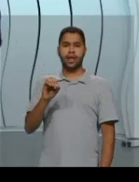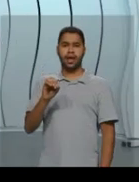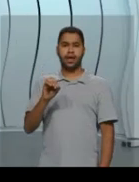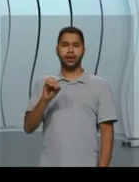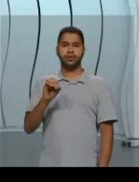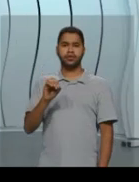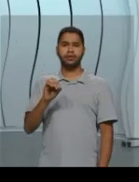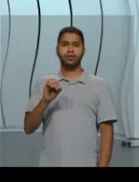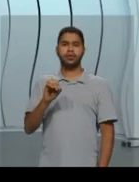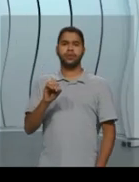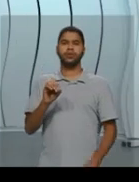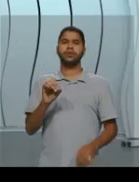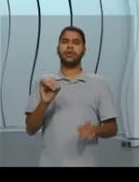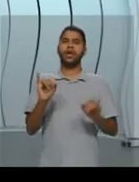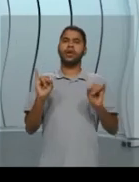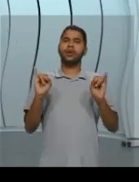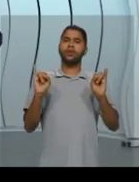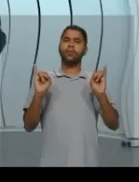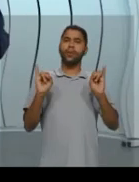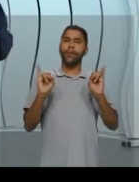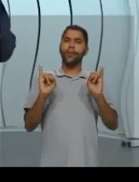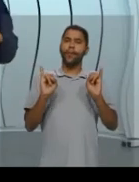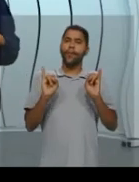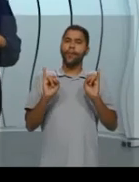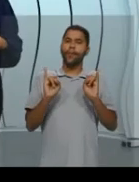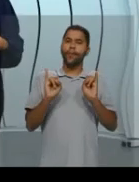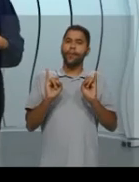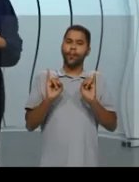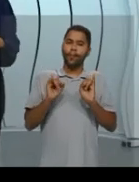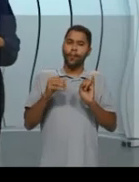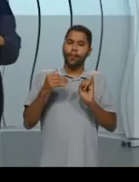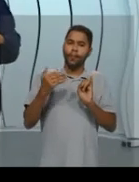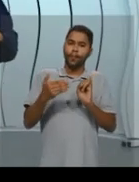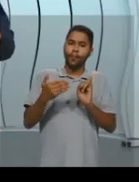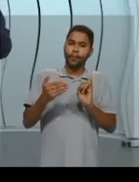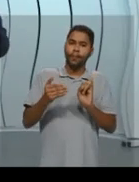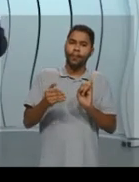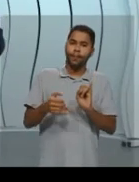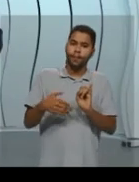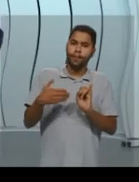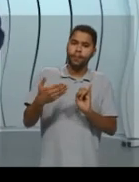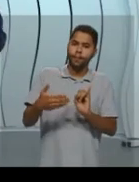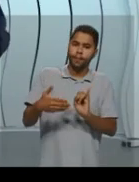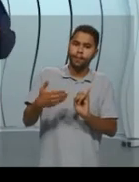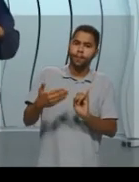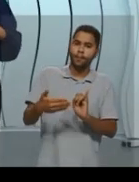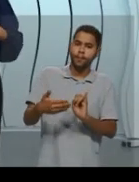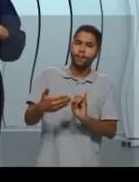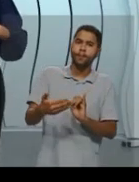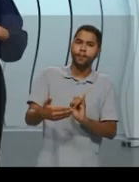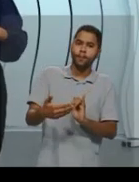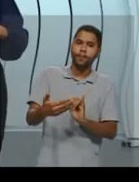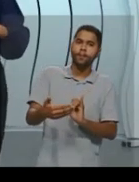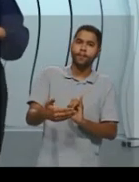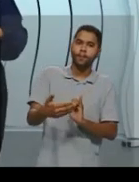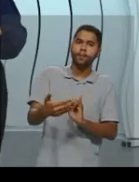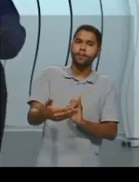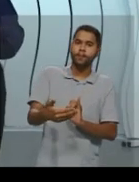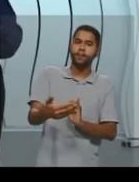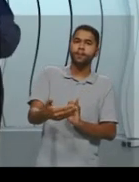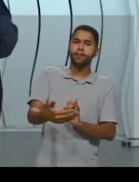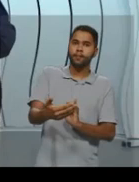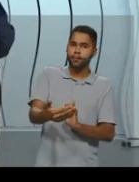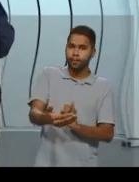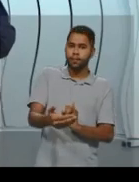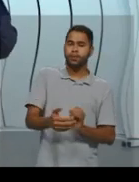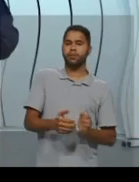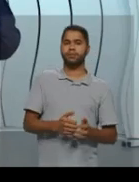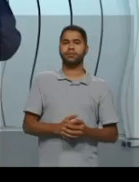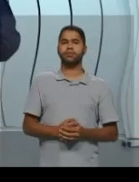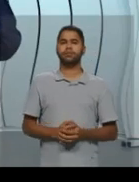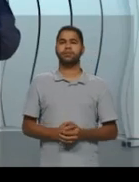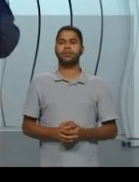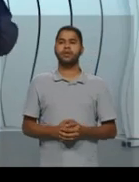há algum tempo, porque quando eu uso o verbo continua, dá sentido de continuidade, de algum